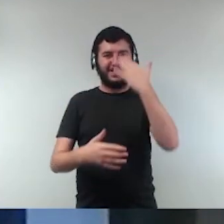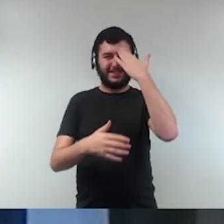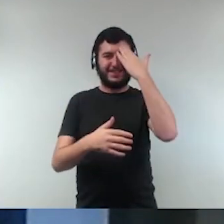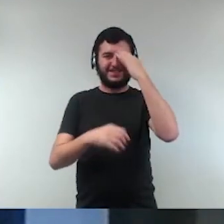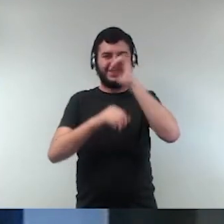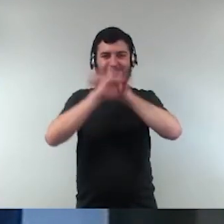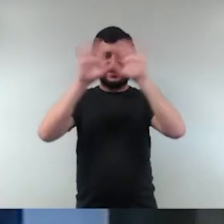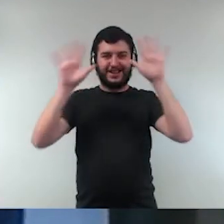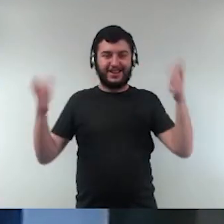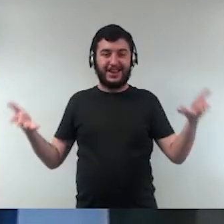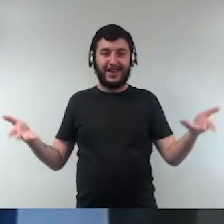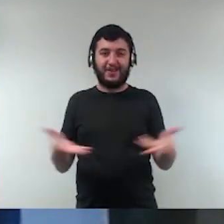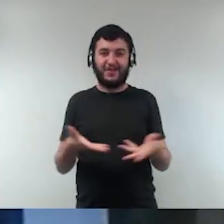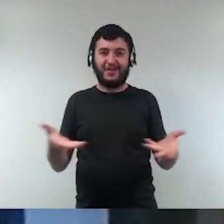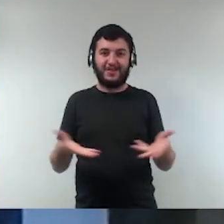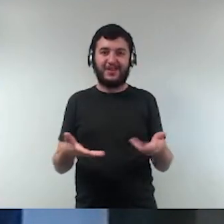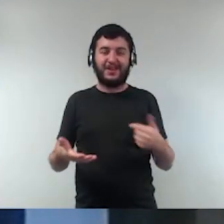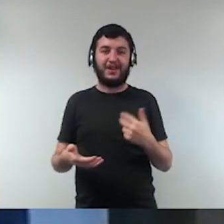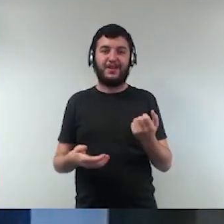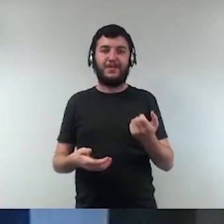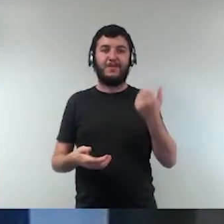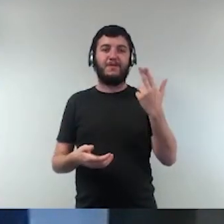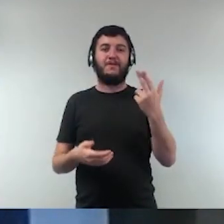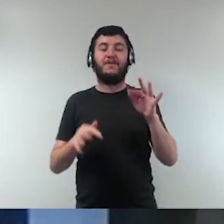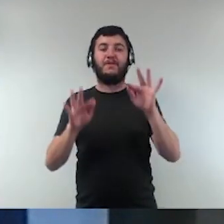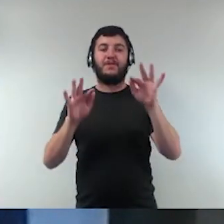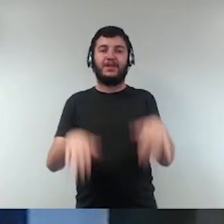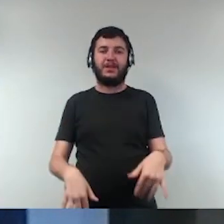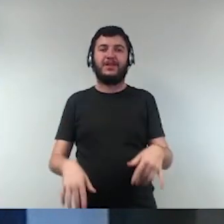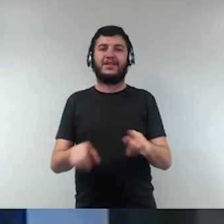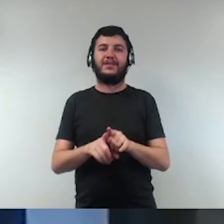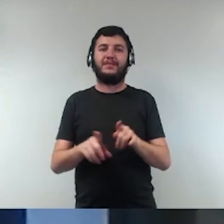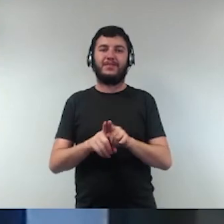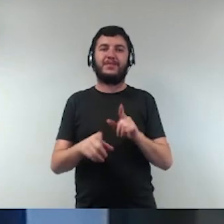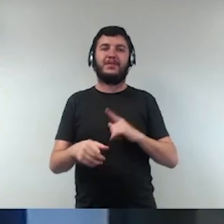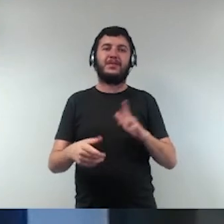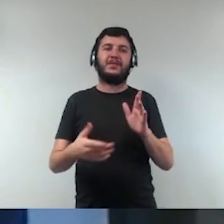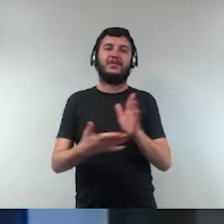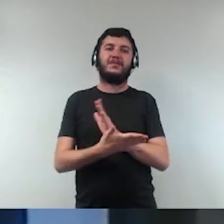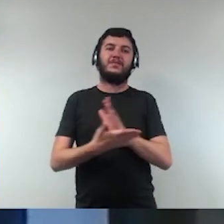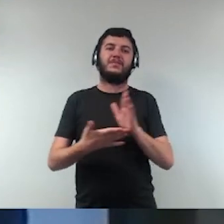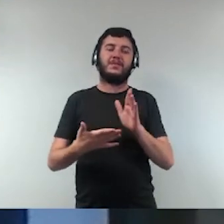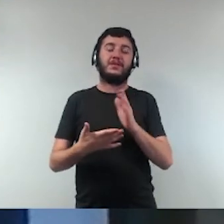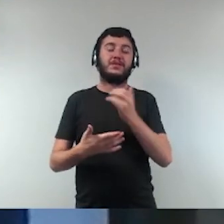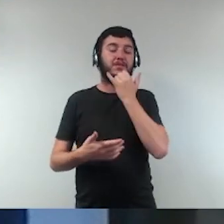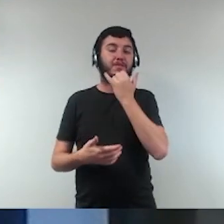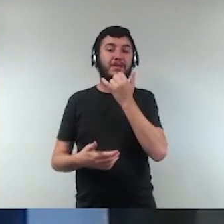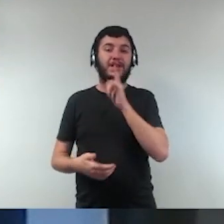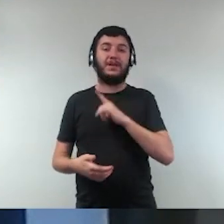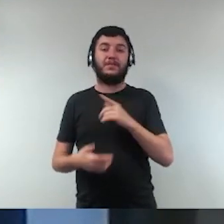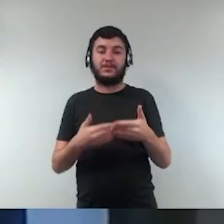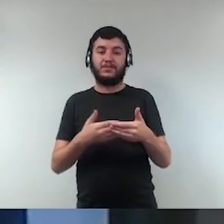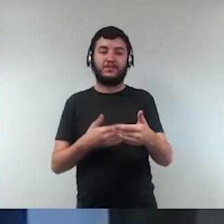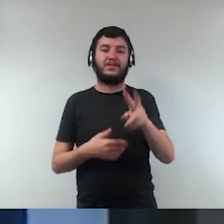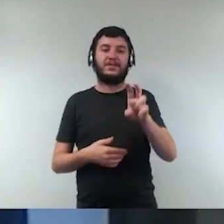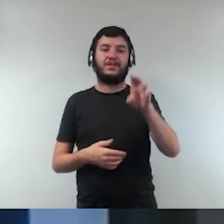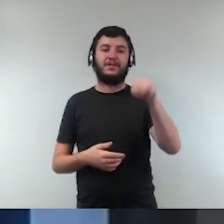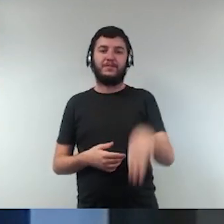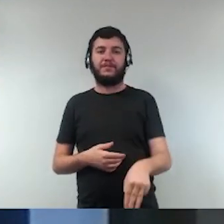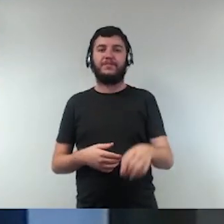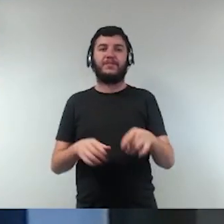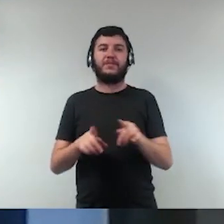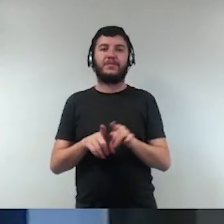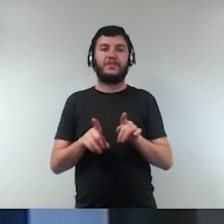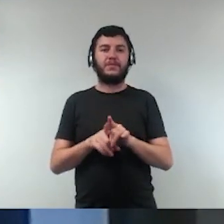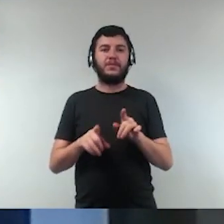já encaminhar aqui para a finalização, e temos aqui mais 5 minutos à frente e abrir aqui